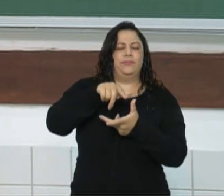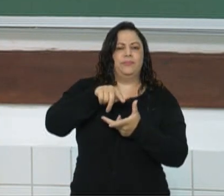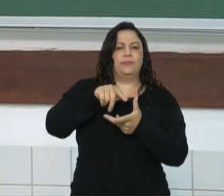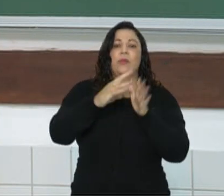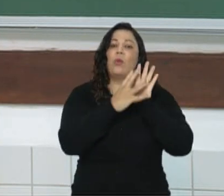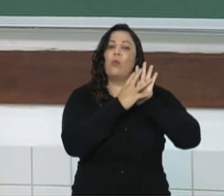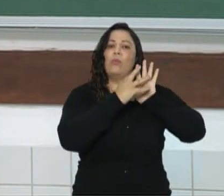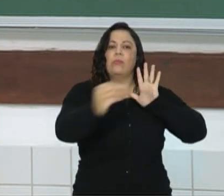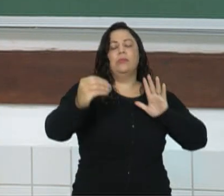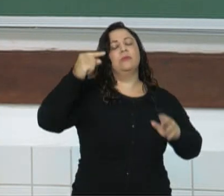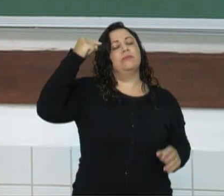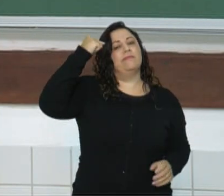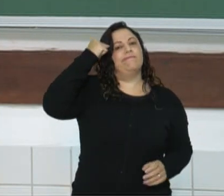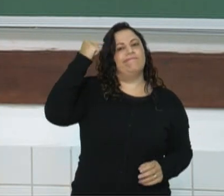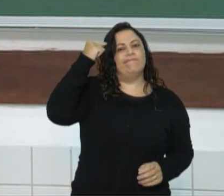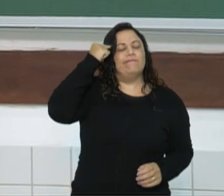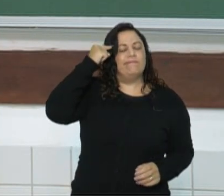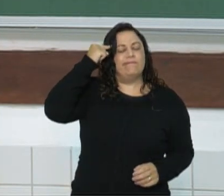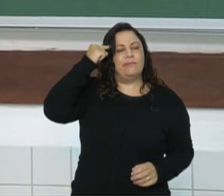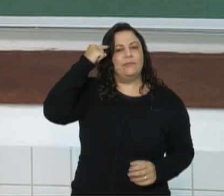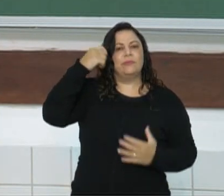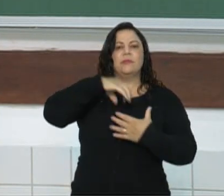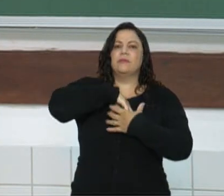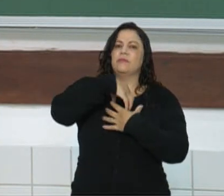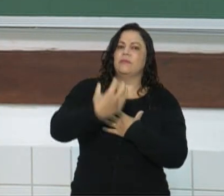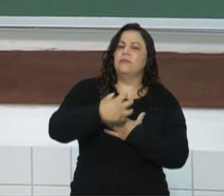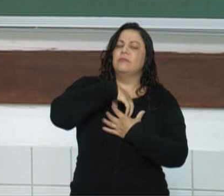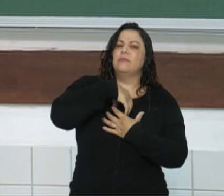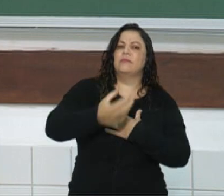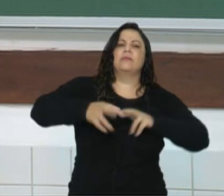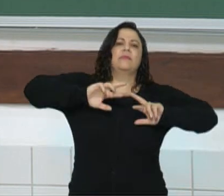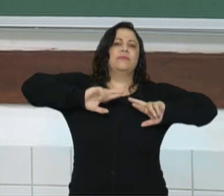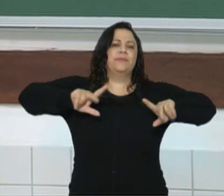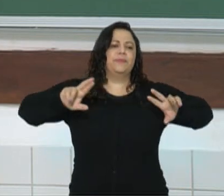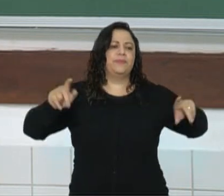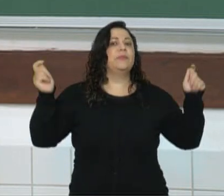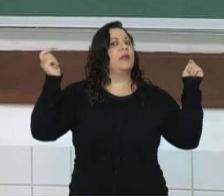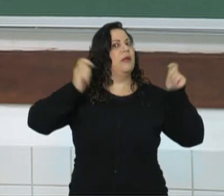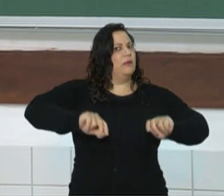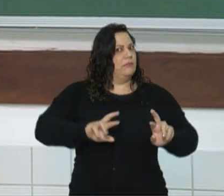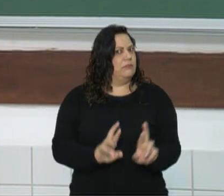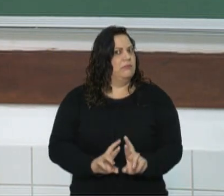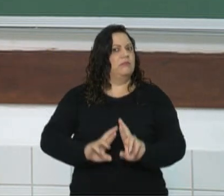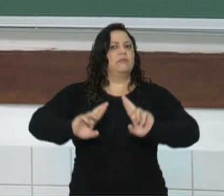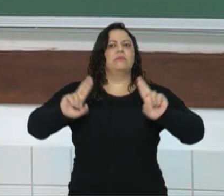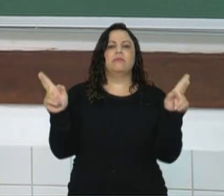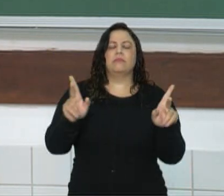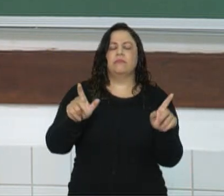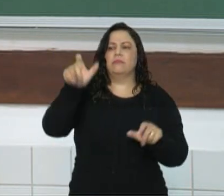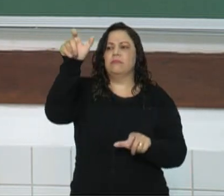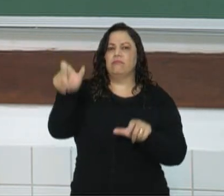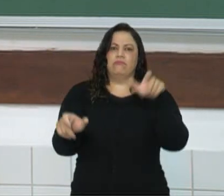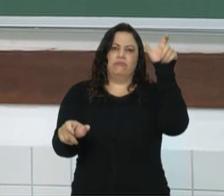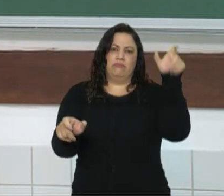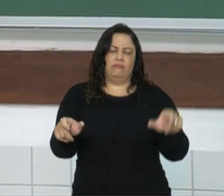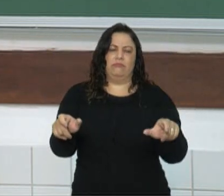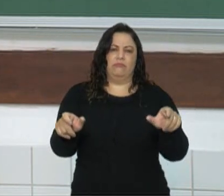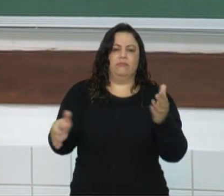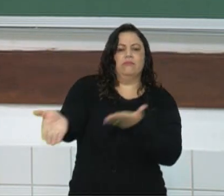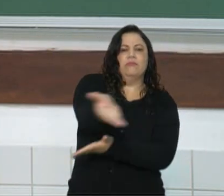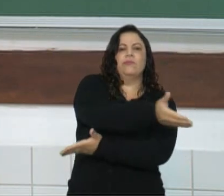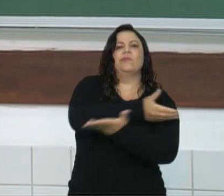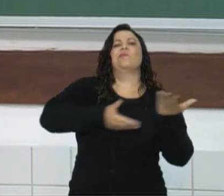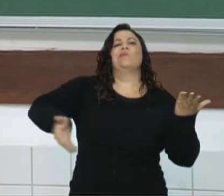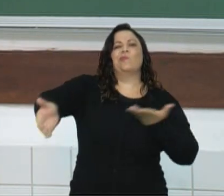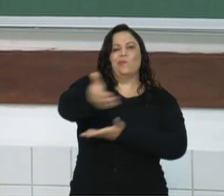pensamento sobre as nossas ações, já temos uma grande diferença quando se fala do indivíduo e da sua relação com o